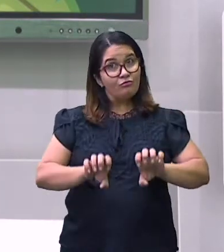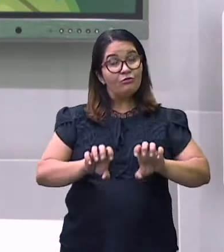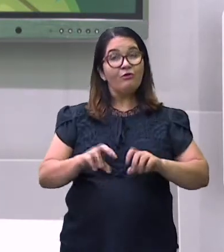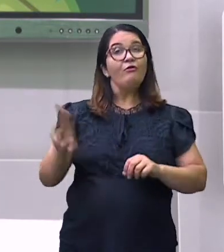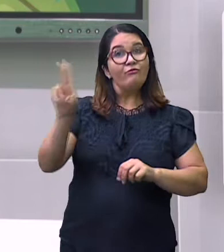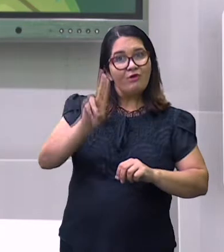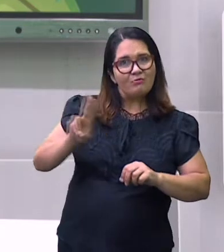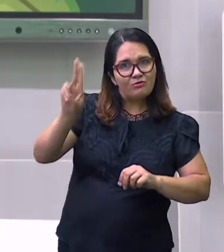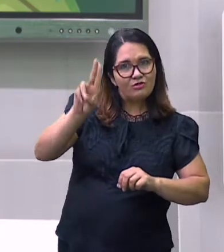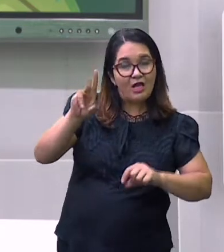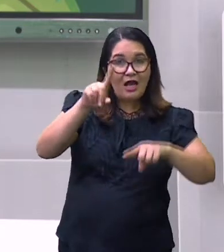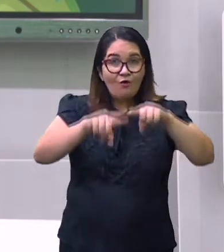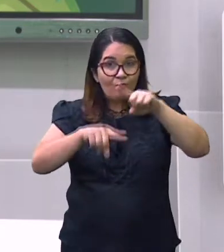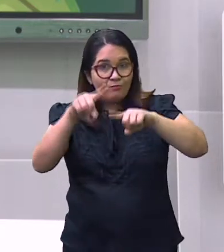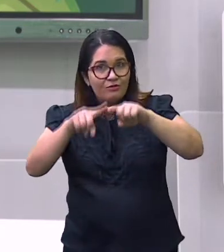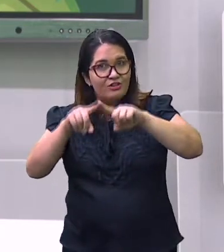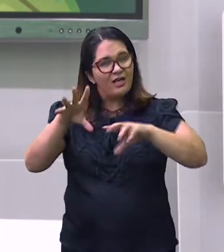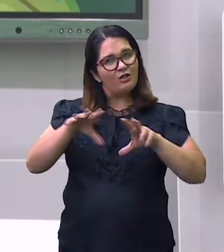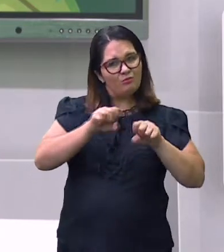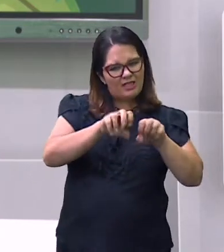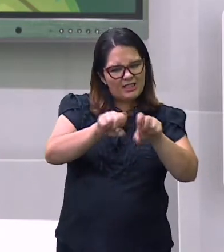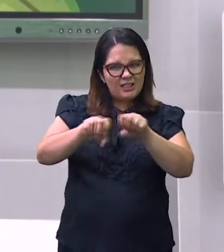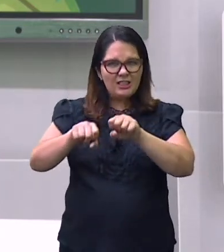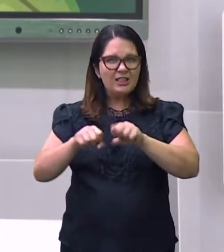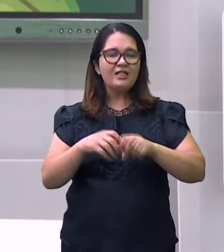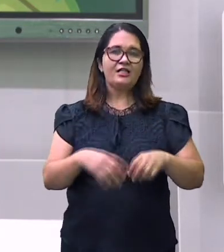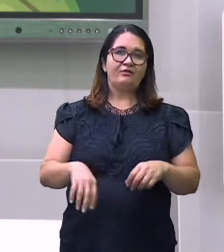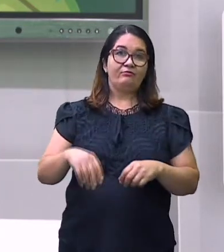de modelar, cola,